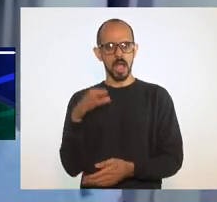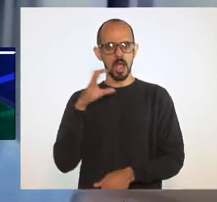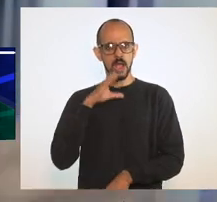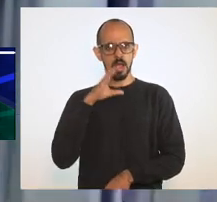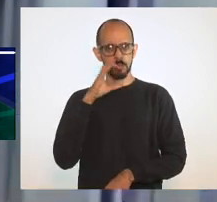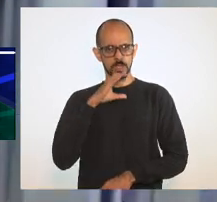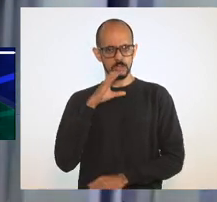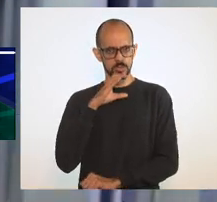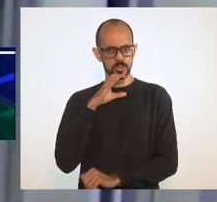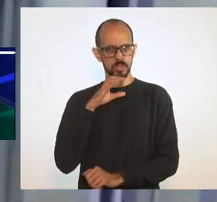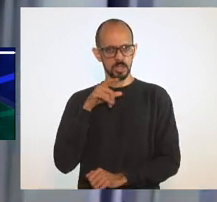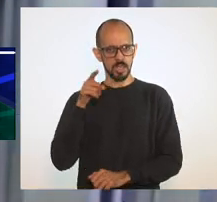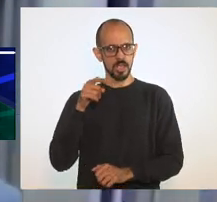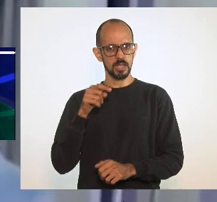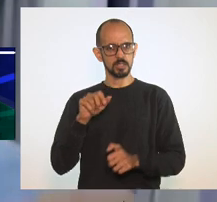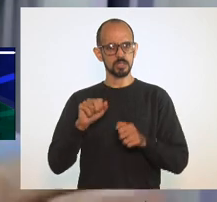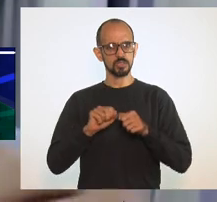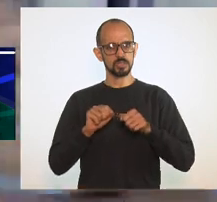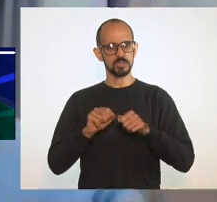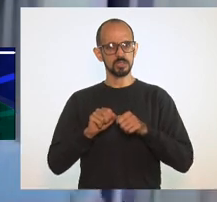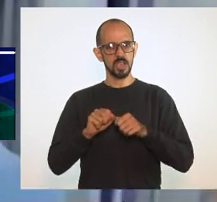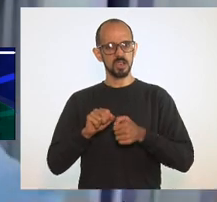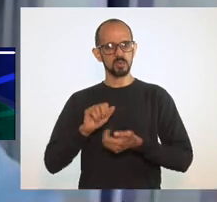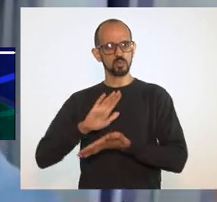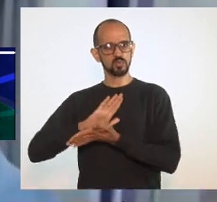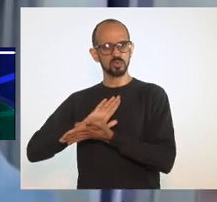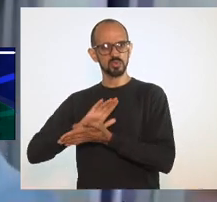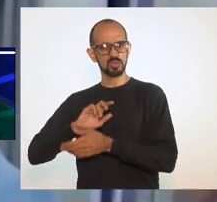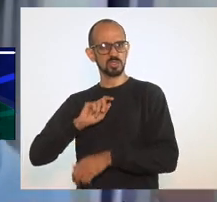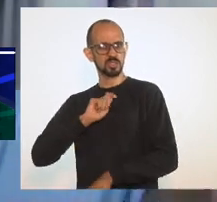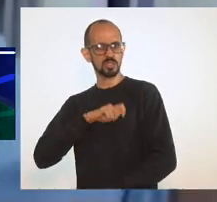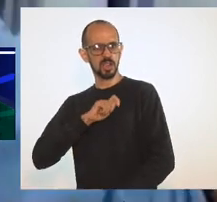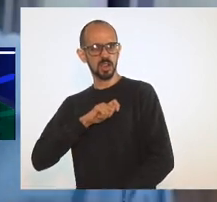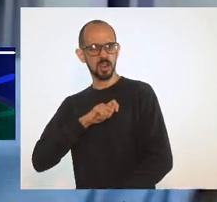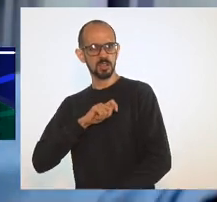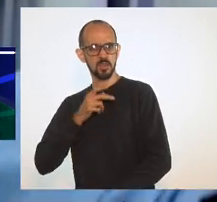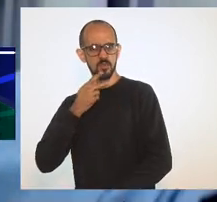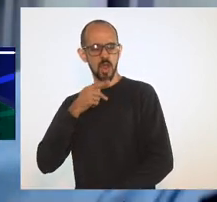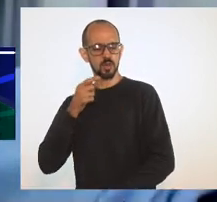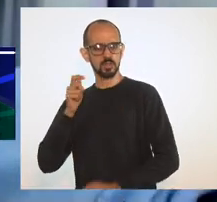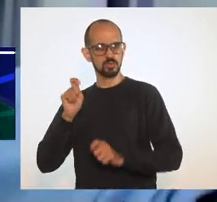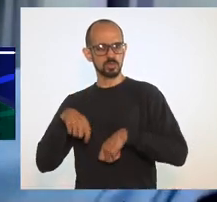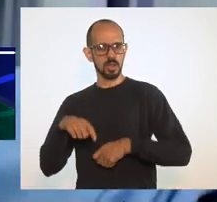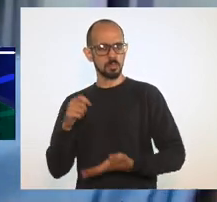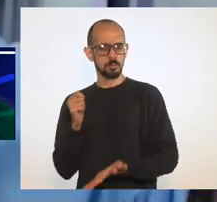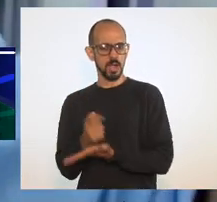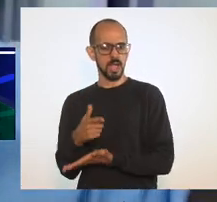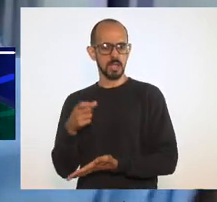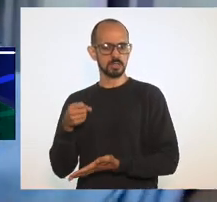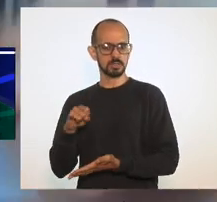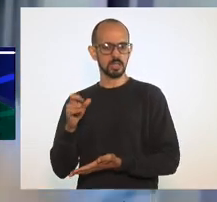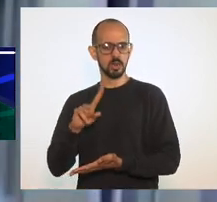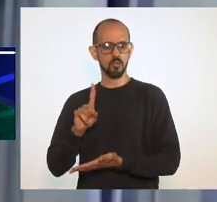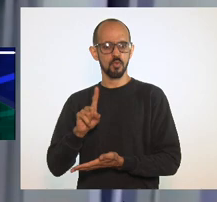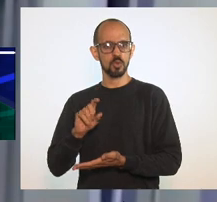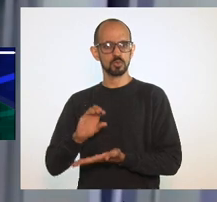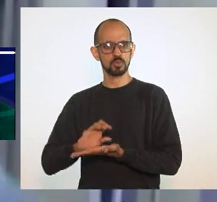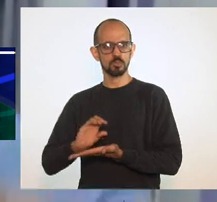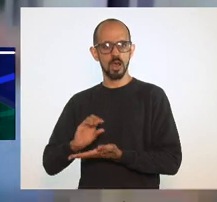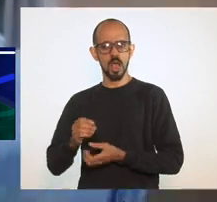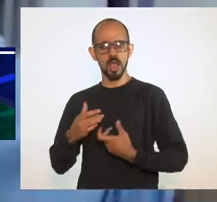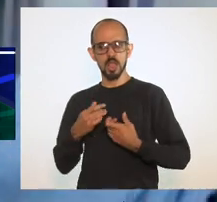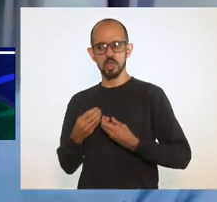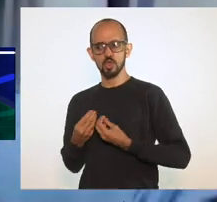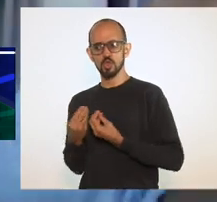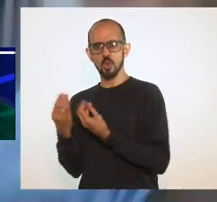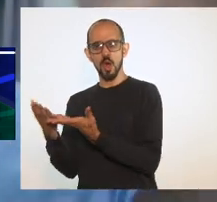suspenderam em dezembro de 2020, dizendo que não seria possível fazer isso se não fosse pela desvinculação do orçamento vinculado,